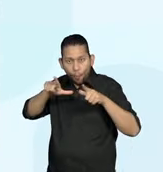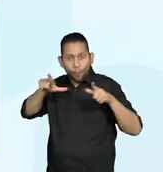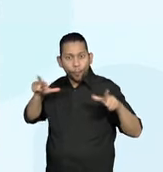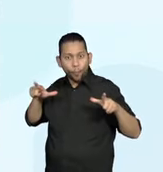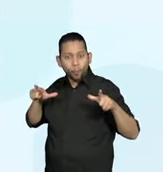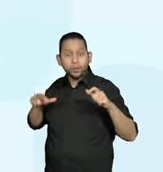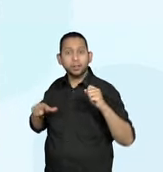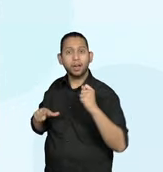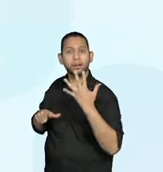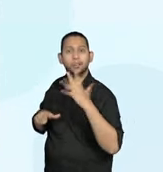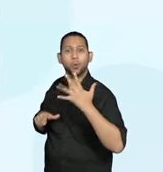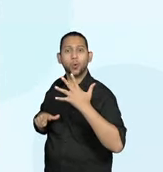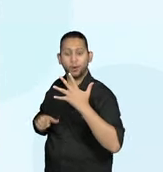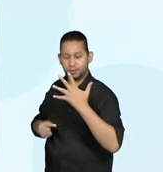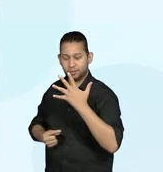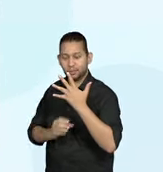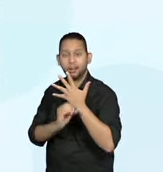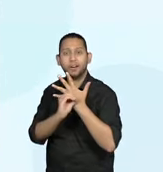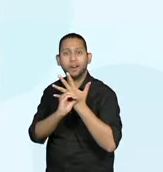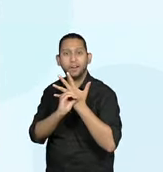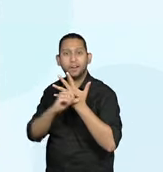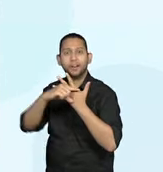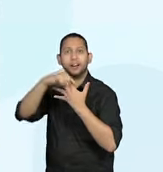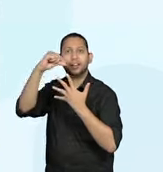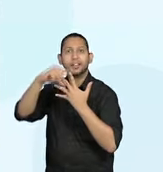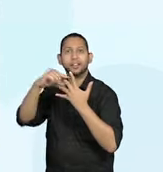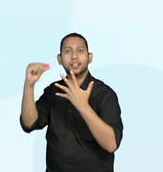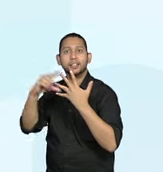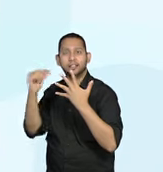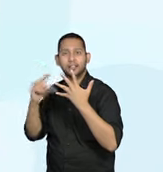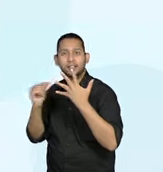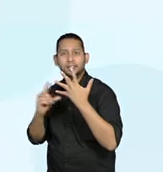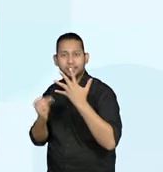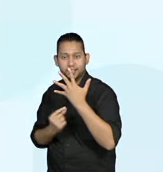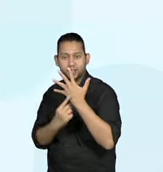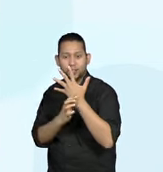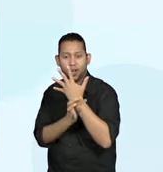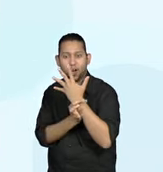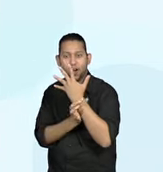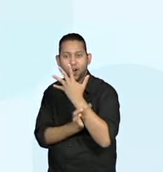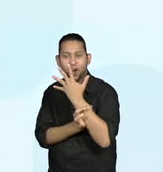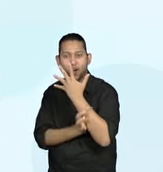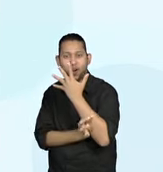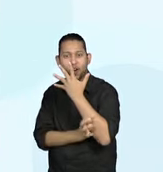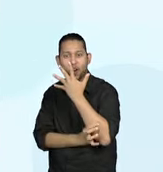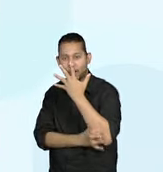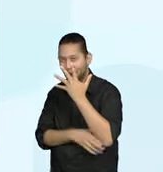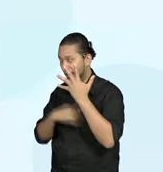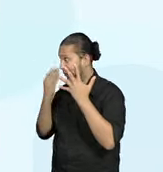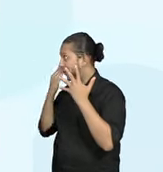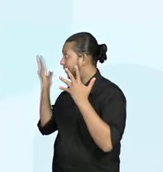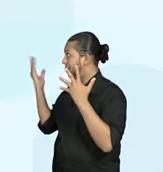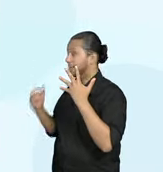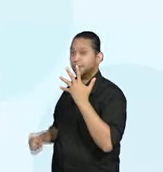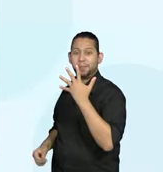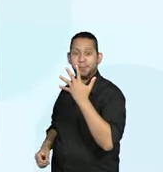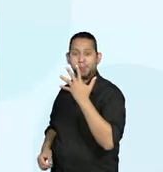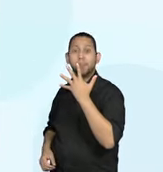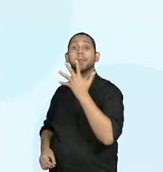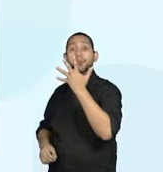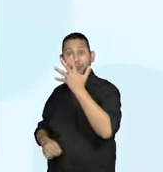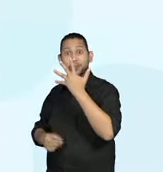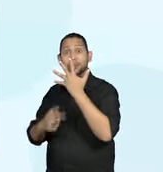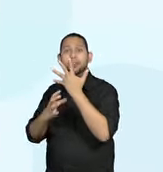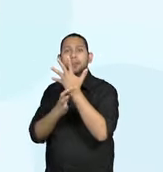dendritos. Aqui é o corpo celular desse neurônio, onde vai estar lá as